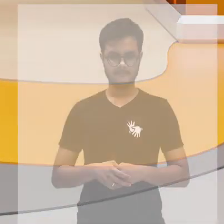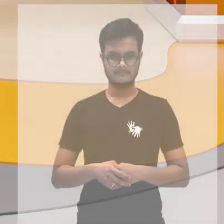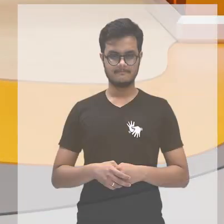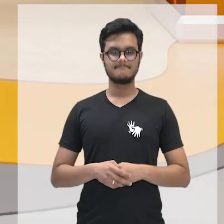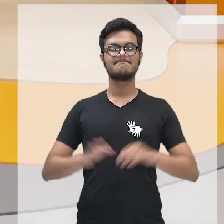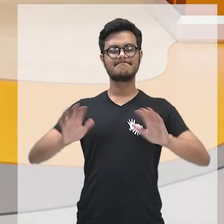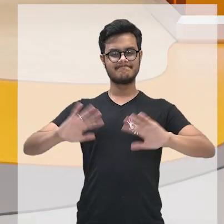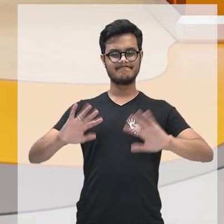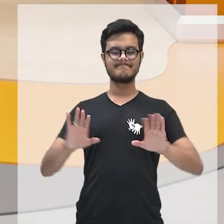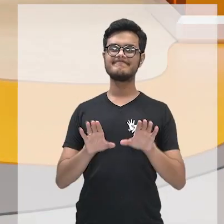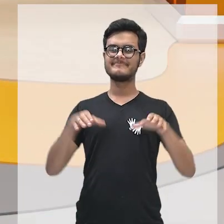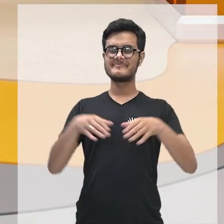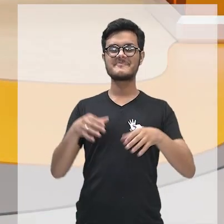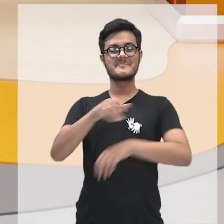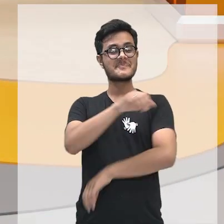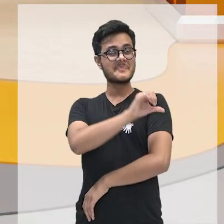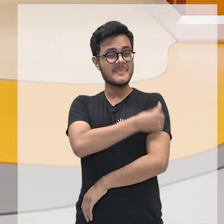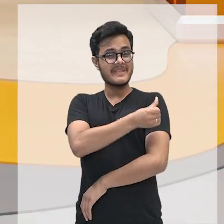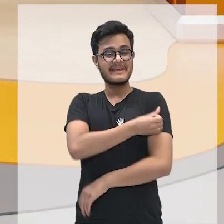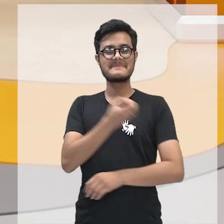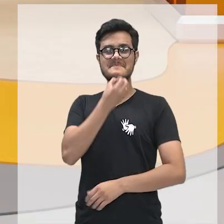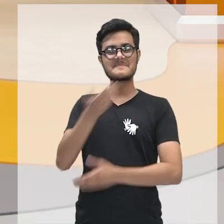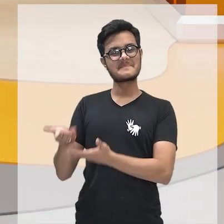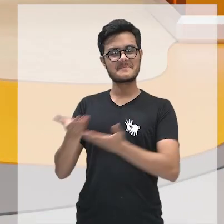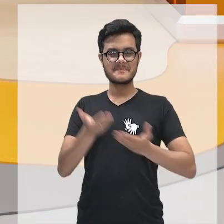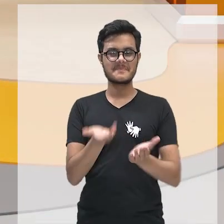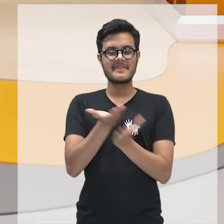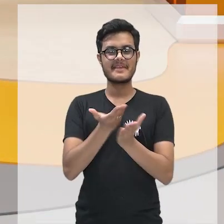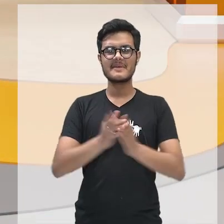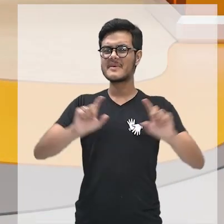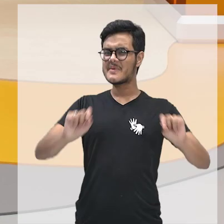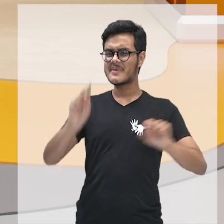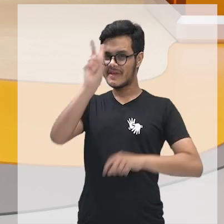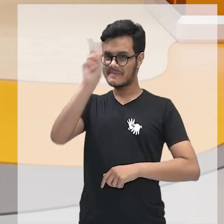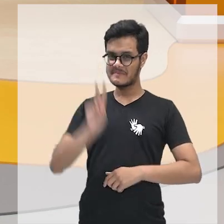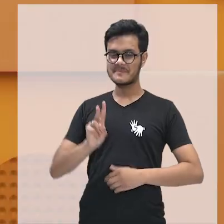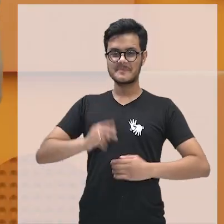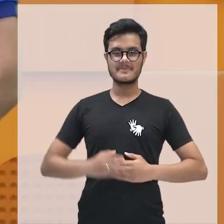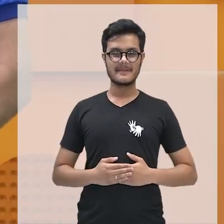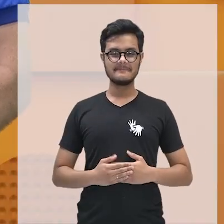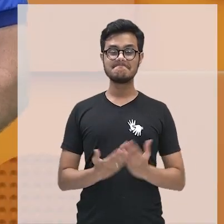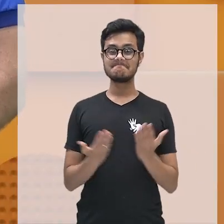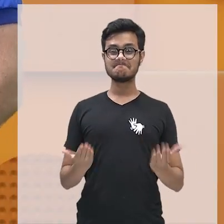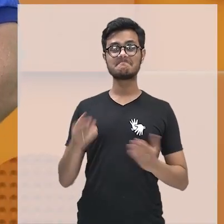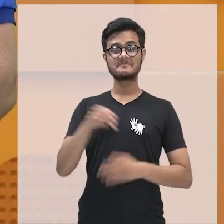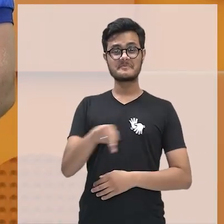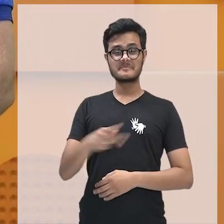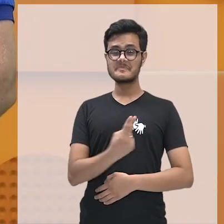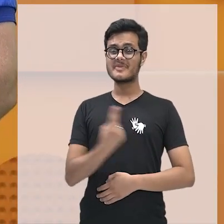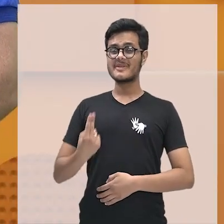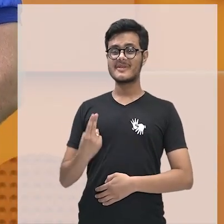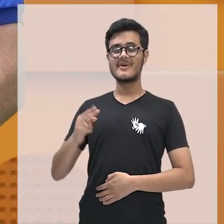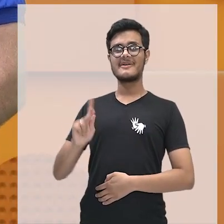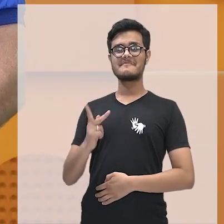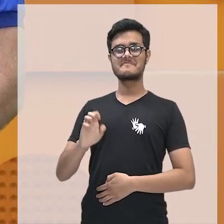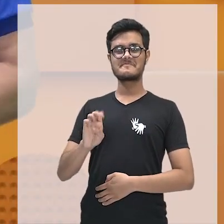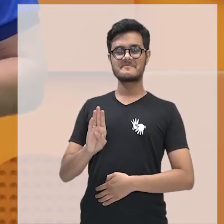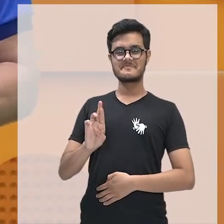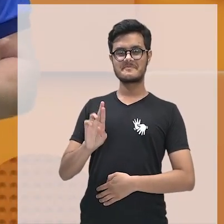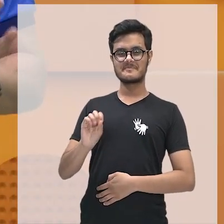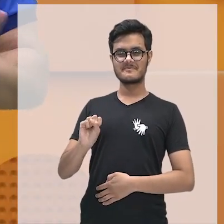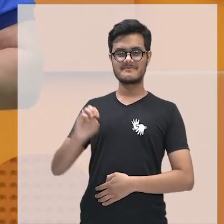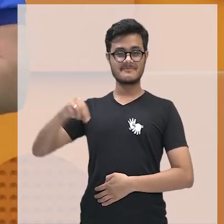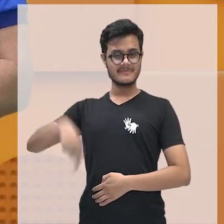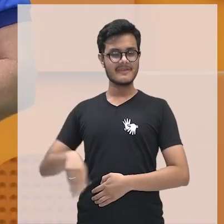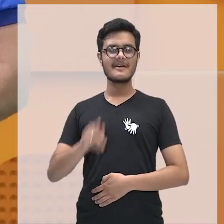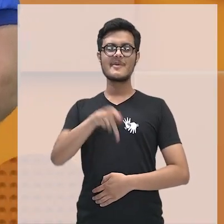Olá Turminha do sexto ano sejam todos bem-vindos a mais uma aula de história eu sou o professor Erson Cardoso